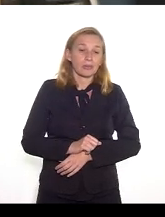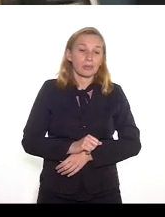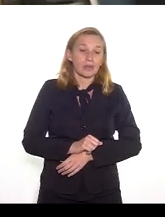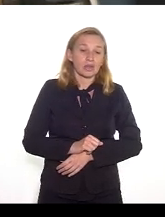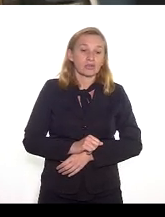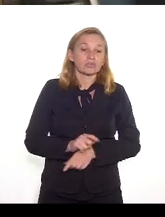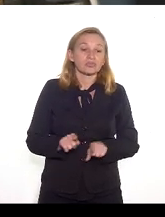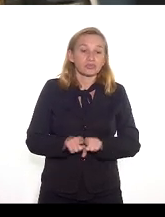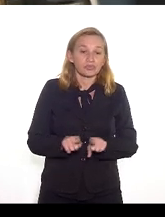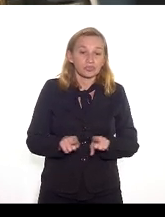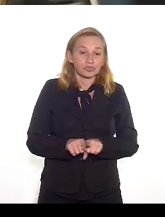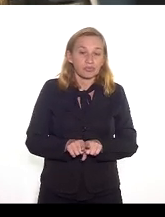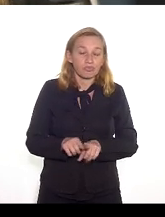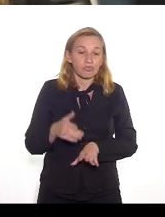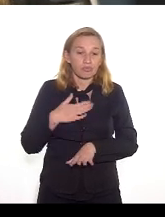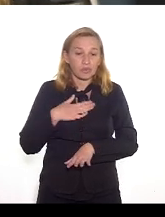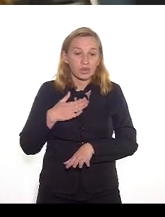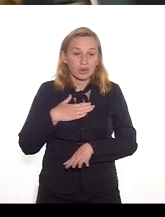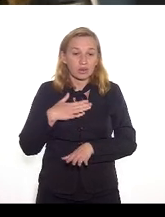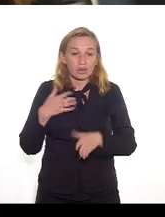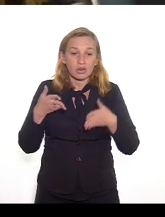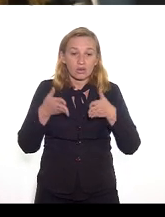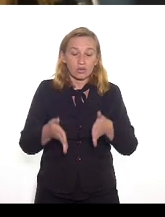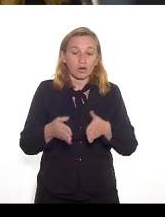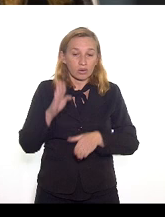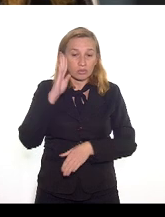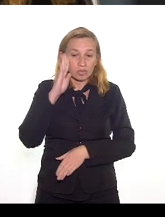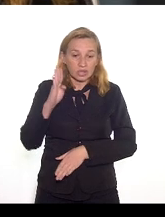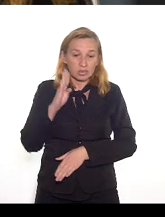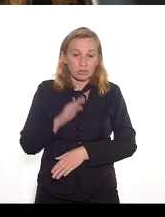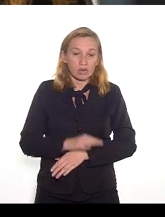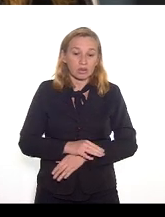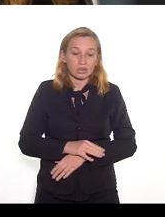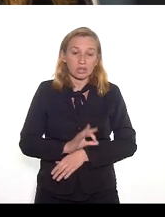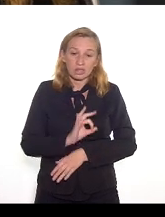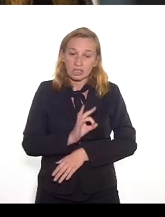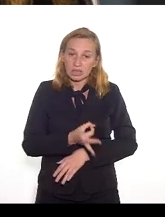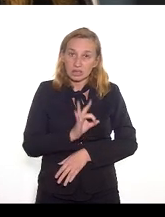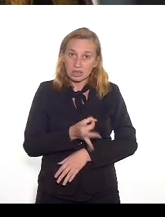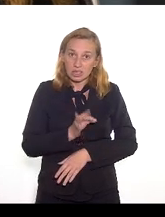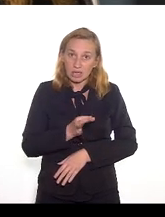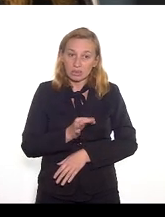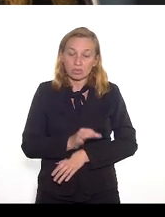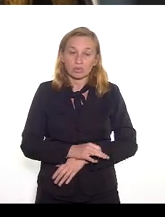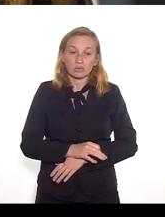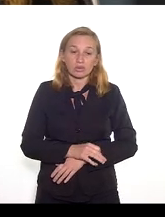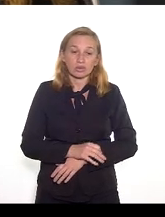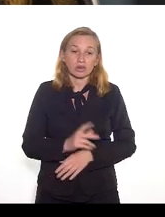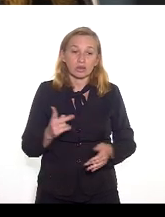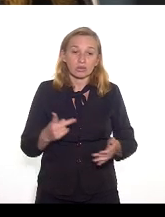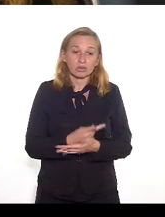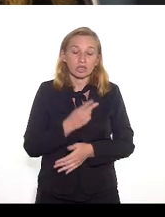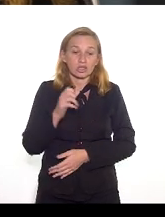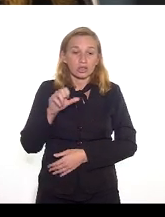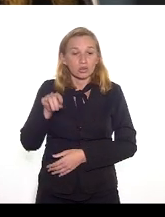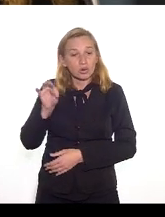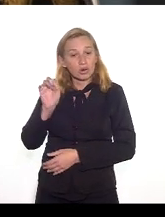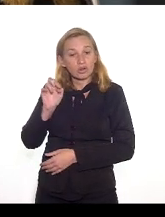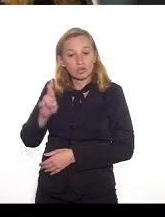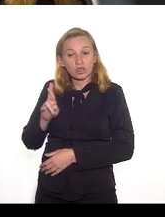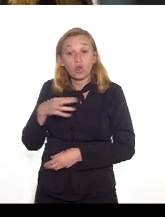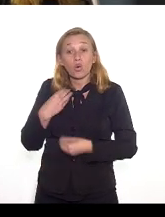E essa questão, que para mim é a questão central para que dê certo essa ação do cluster, é